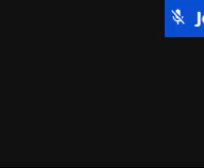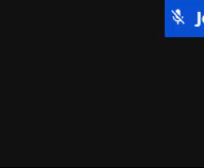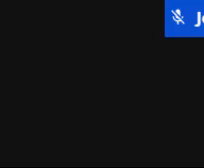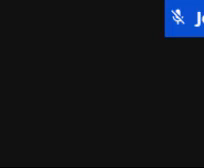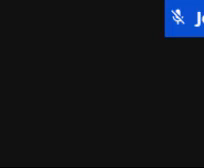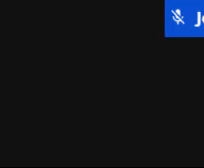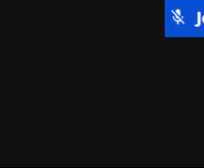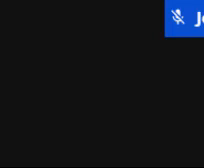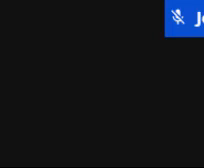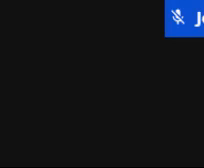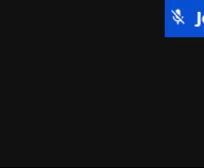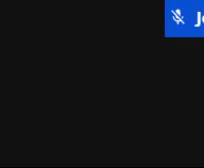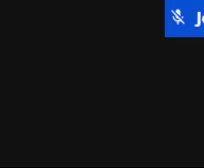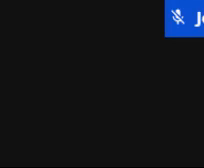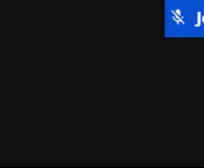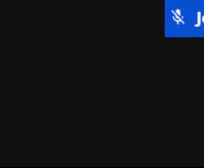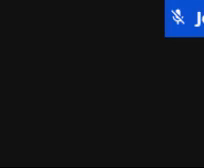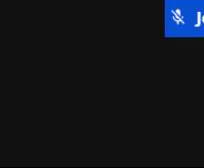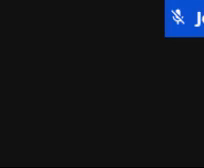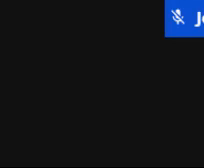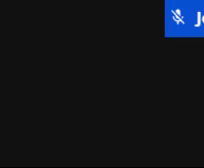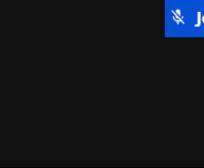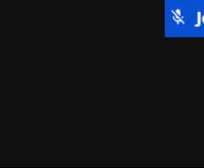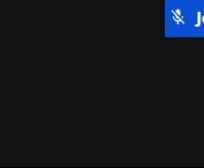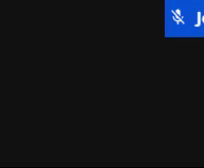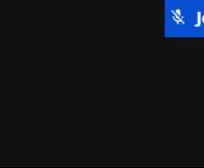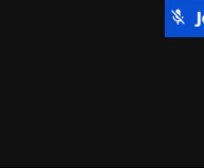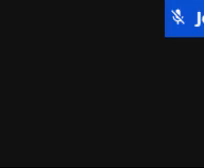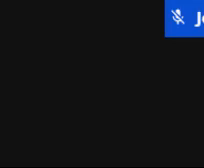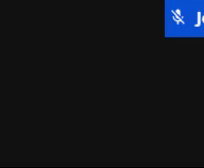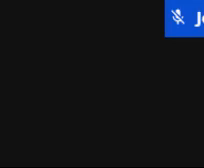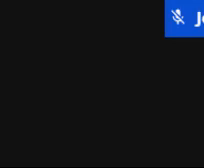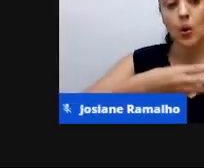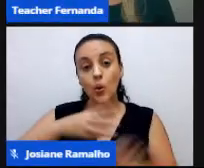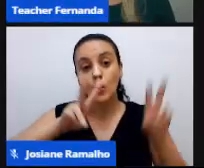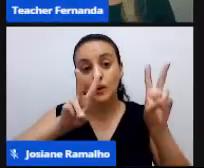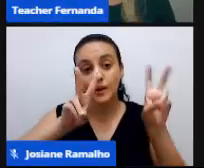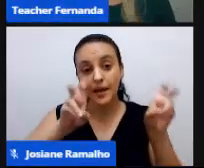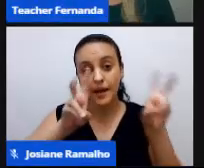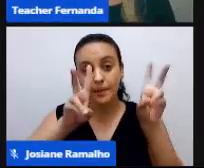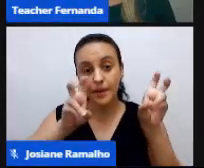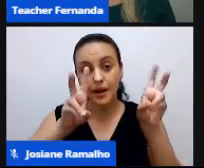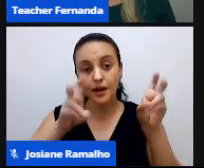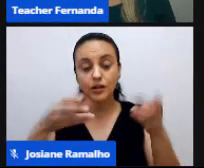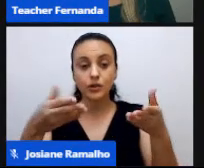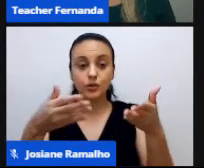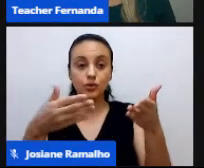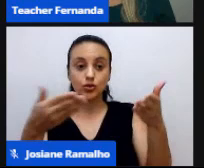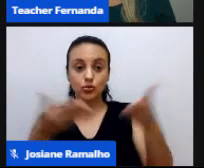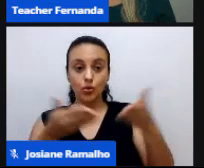O tema desse nosso terceiro encontro é